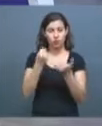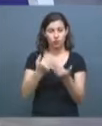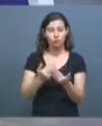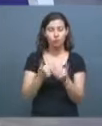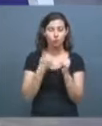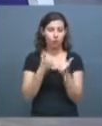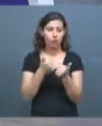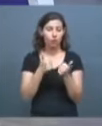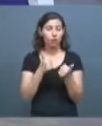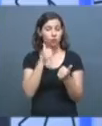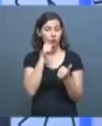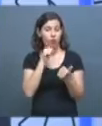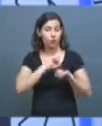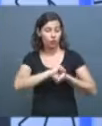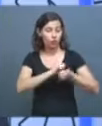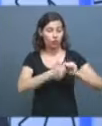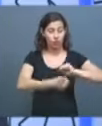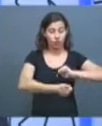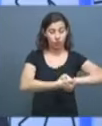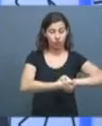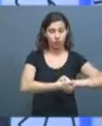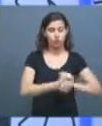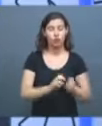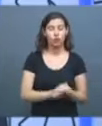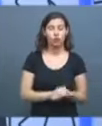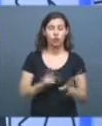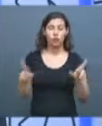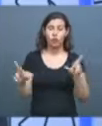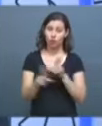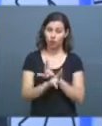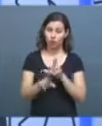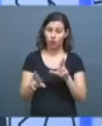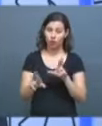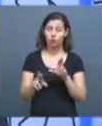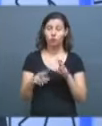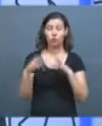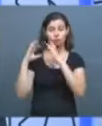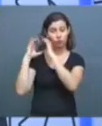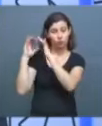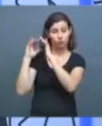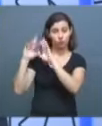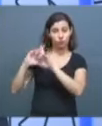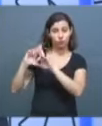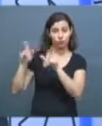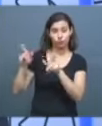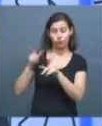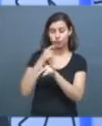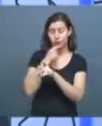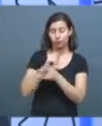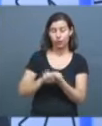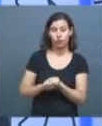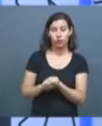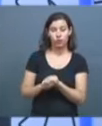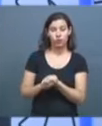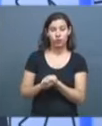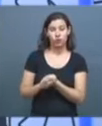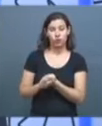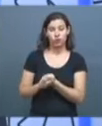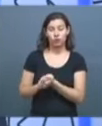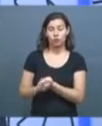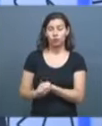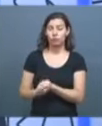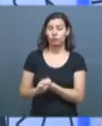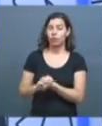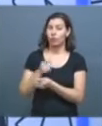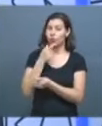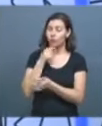maior... ela tem uma relação, umas conectividades cerebrais diferentes do homem. O homem não consegue fazer mais que uma coisa ao